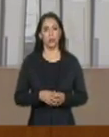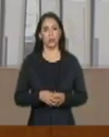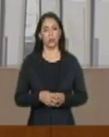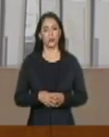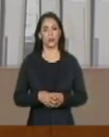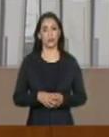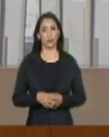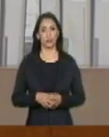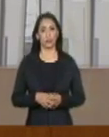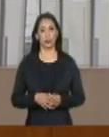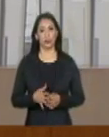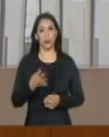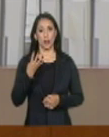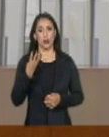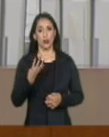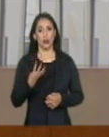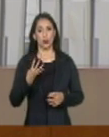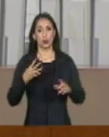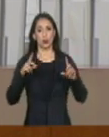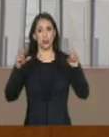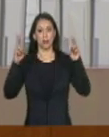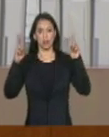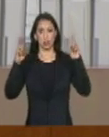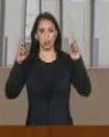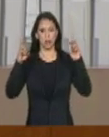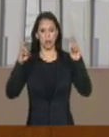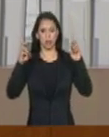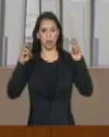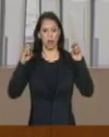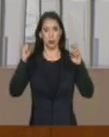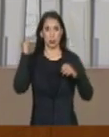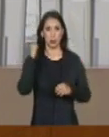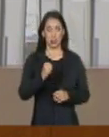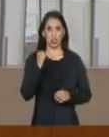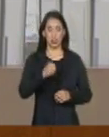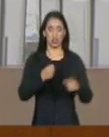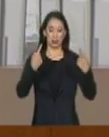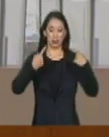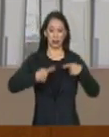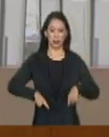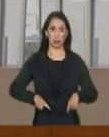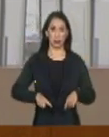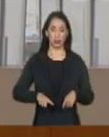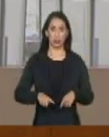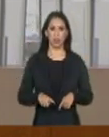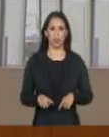iniciamos isso com 4 temas: os assassinatos contra os agentes de Estado de Unaí,